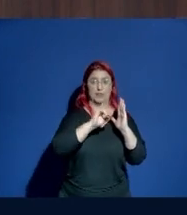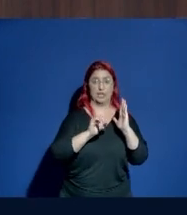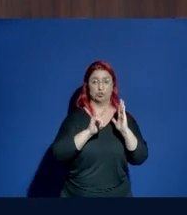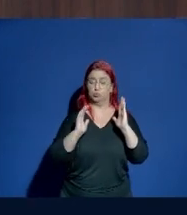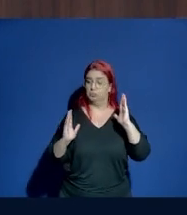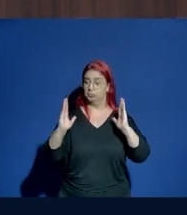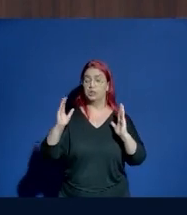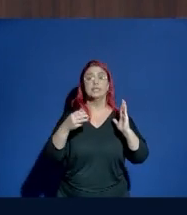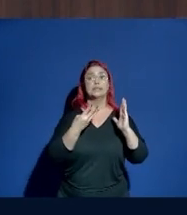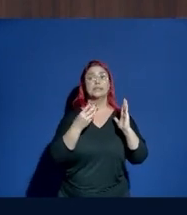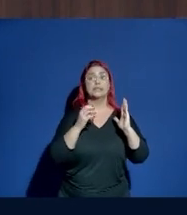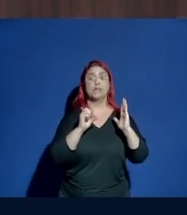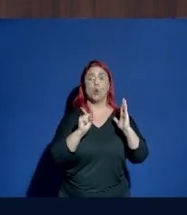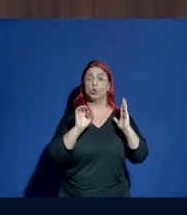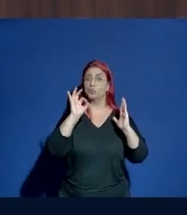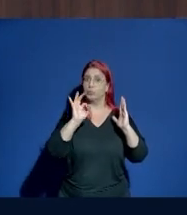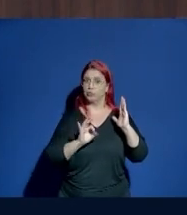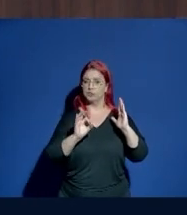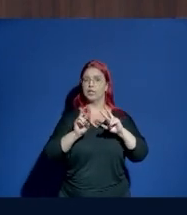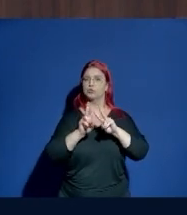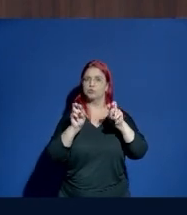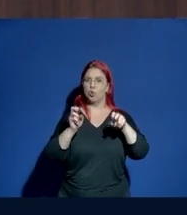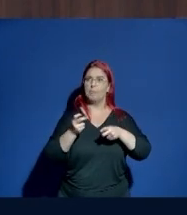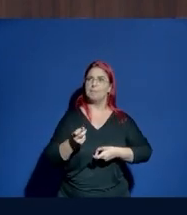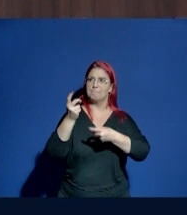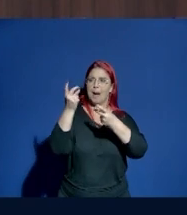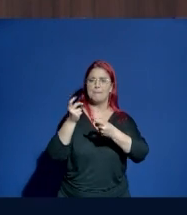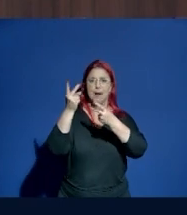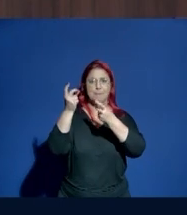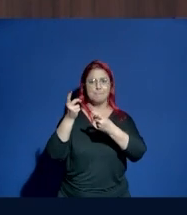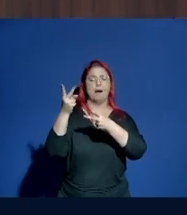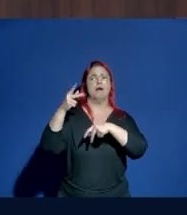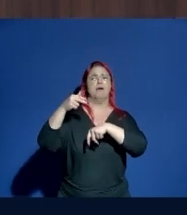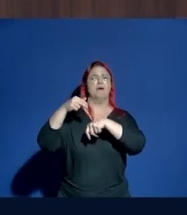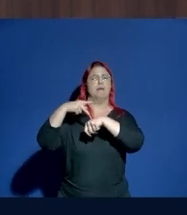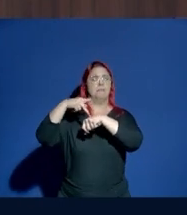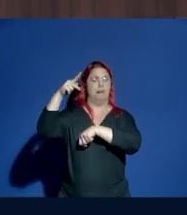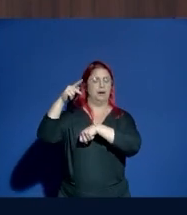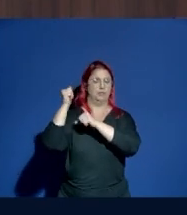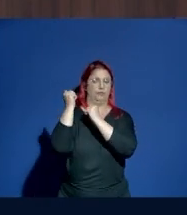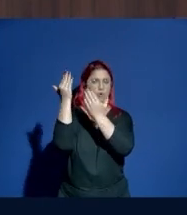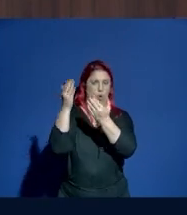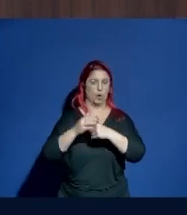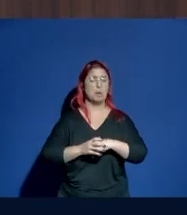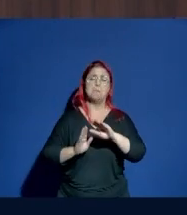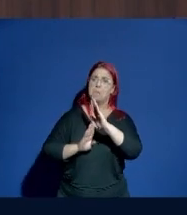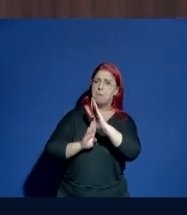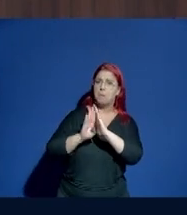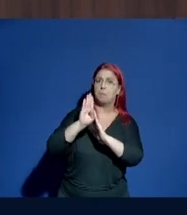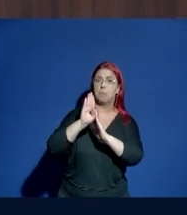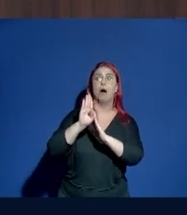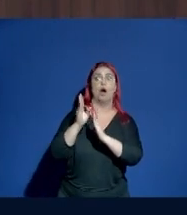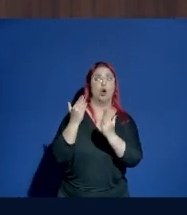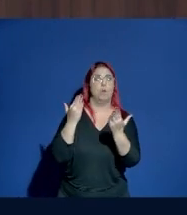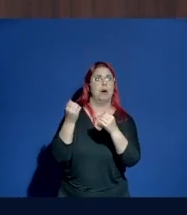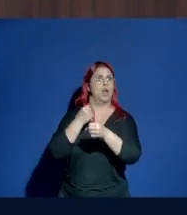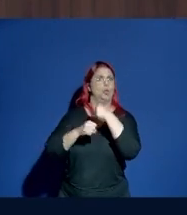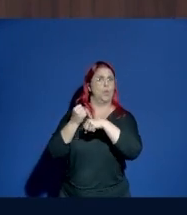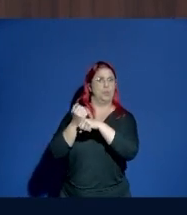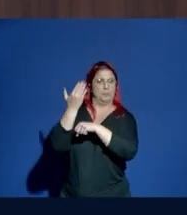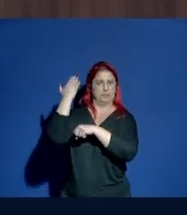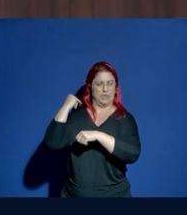38% da nossa pauta de exportações um crescimento de 5% em relação ao mesmo período do ano passado